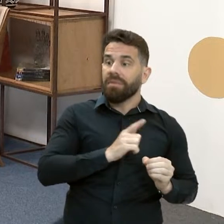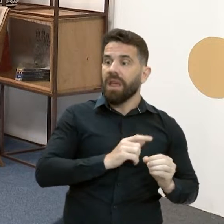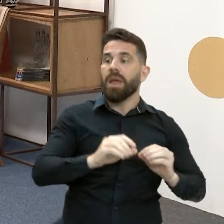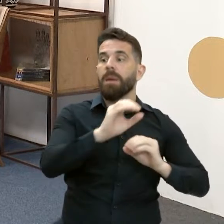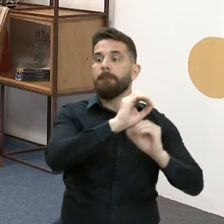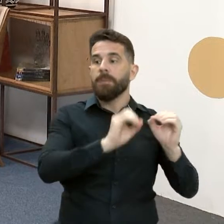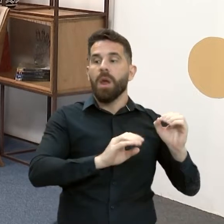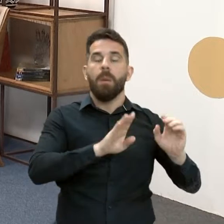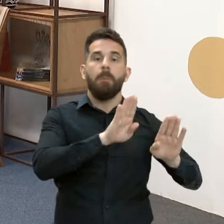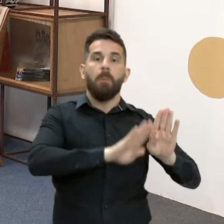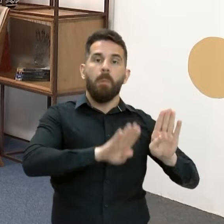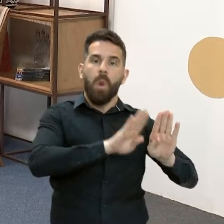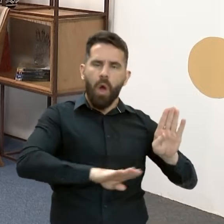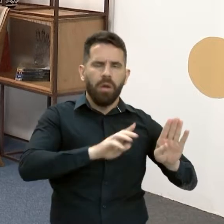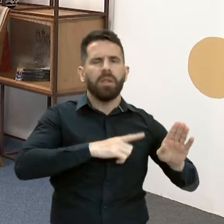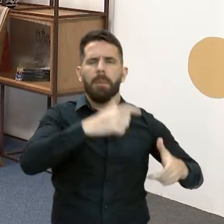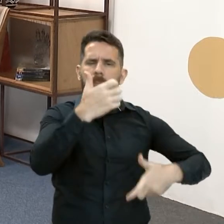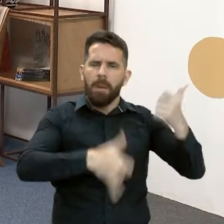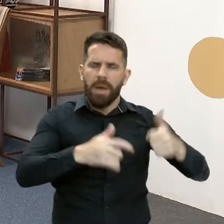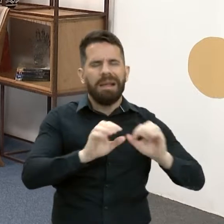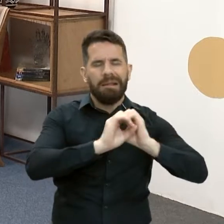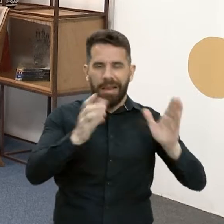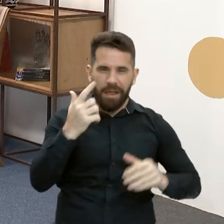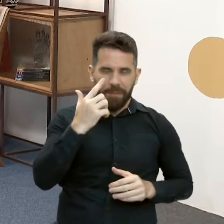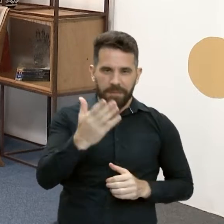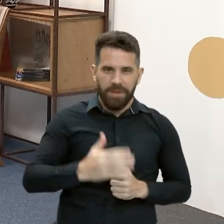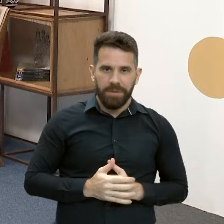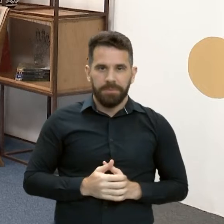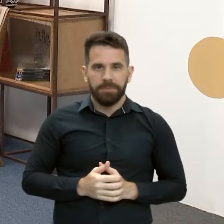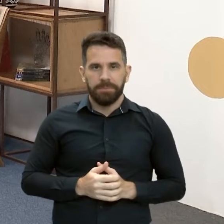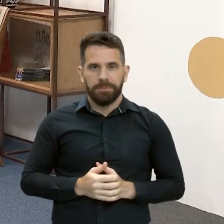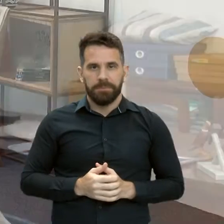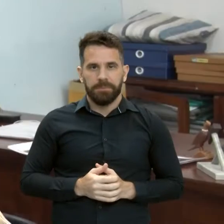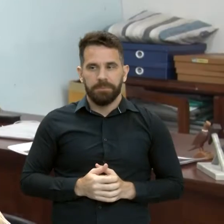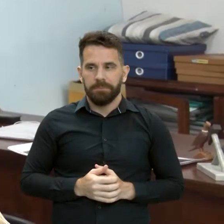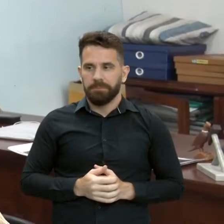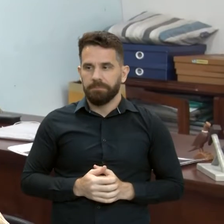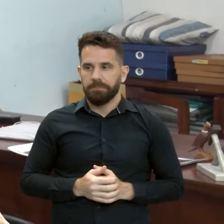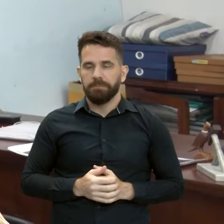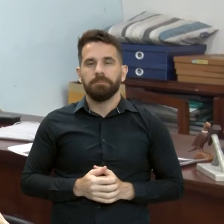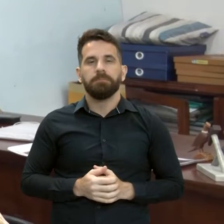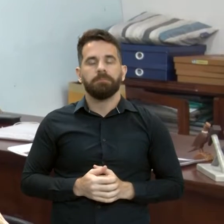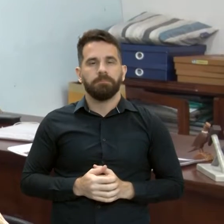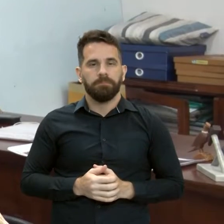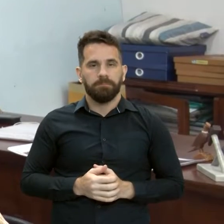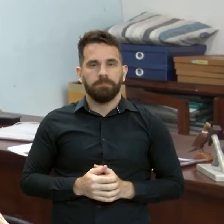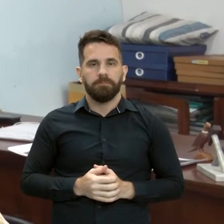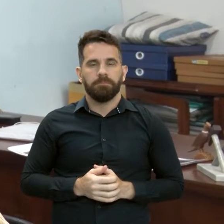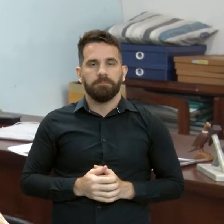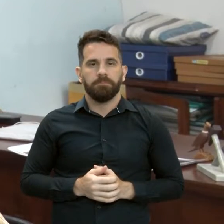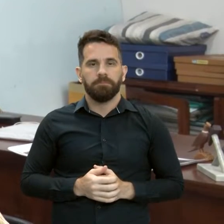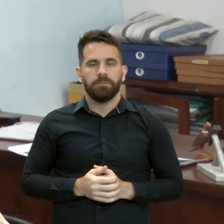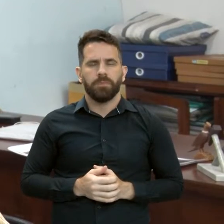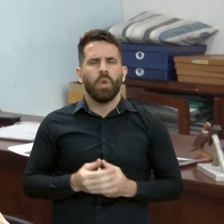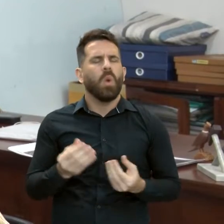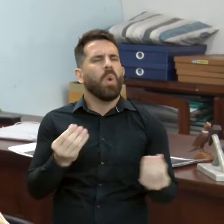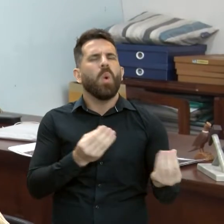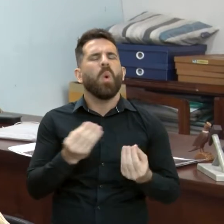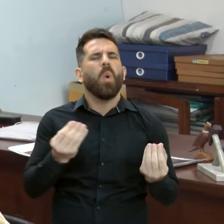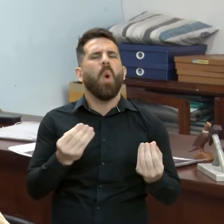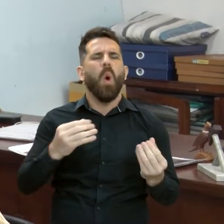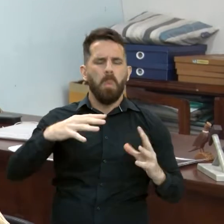descomplicada sobre esse assunto. como era a vida na Terra há 10 mil